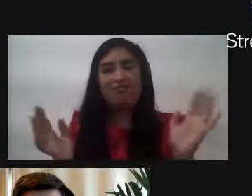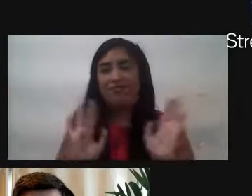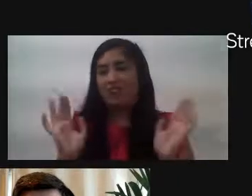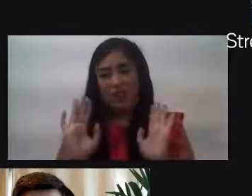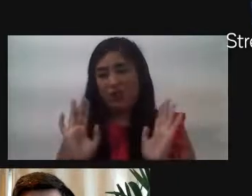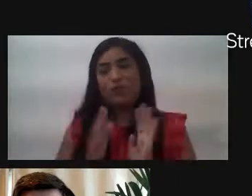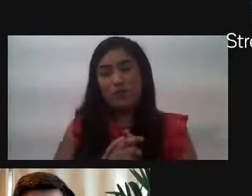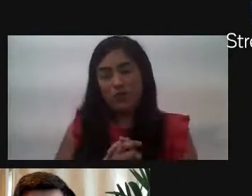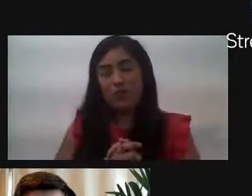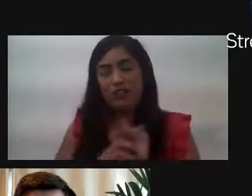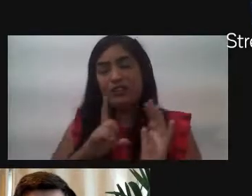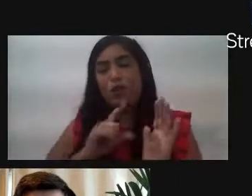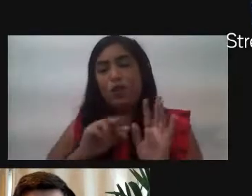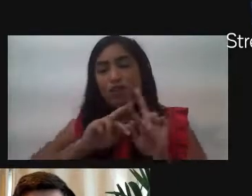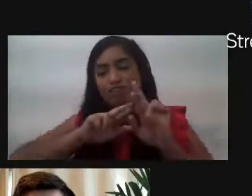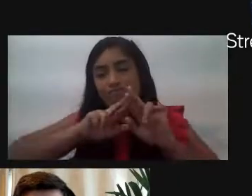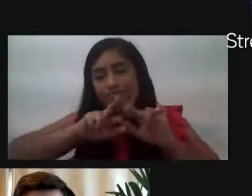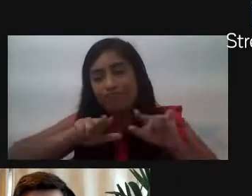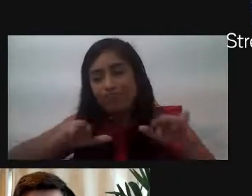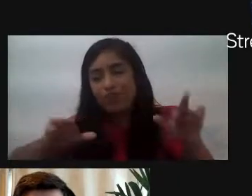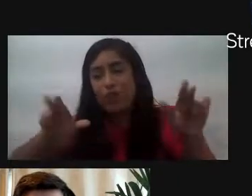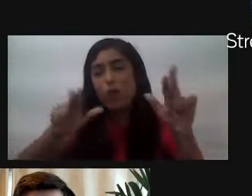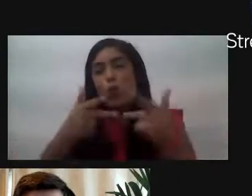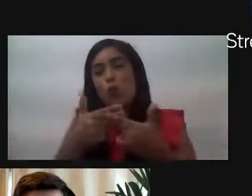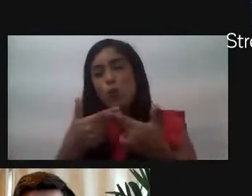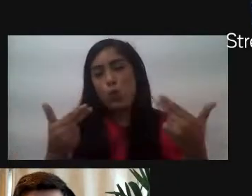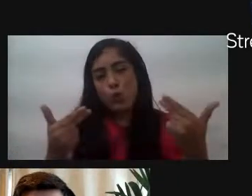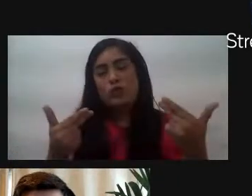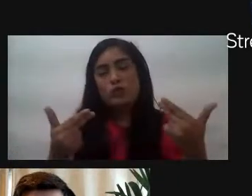oferecem-nos esta, parece que